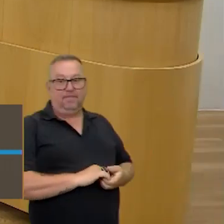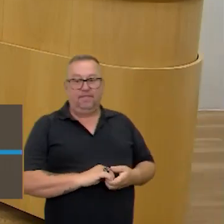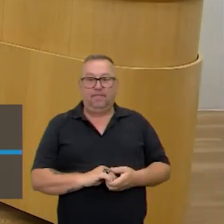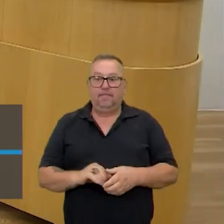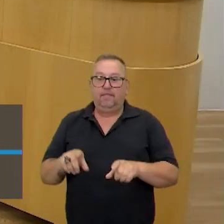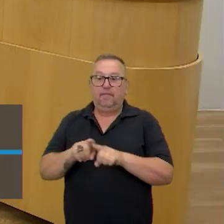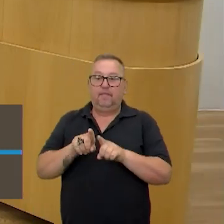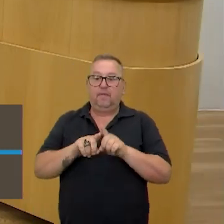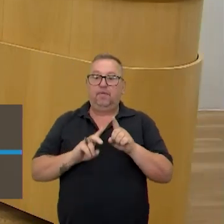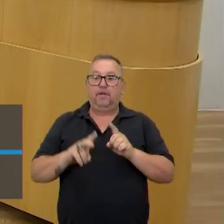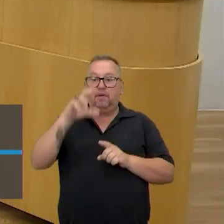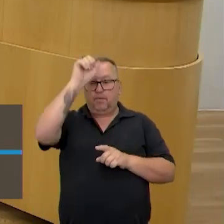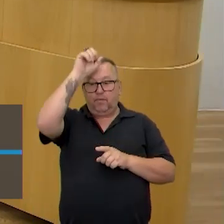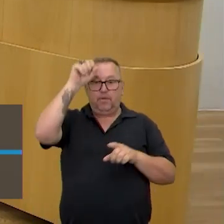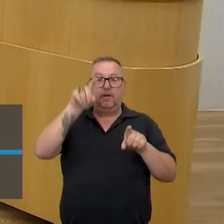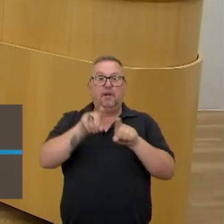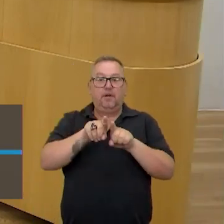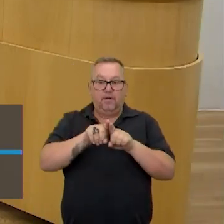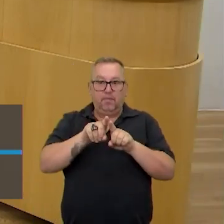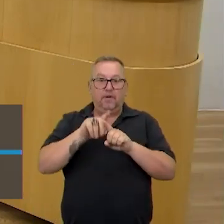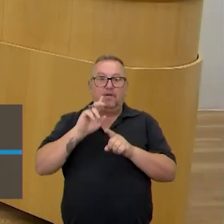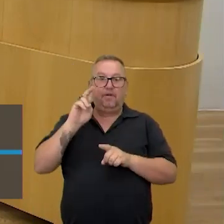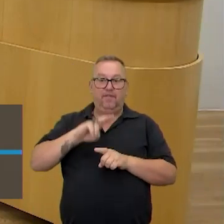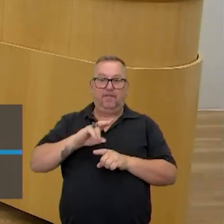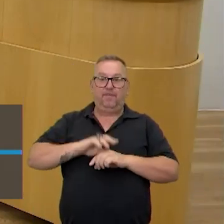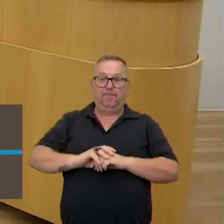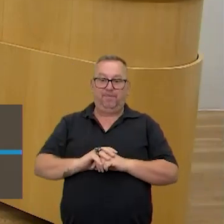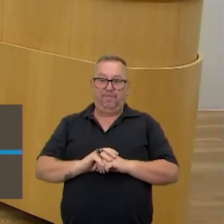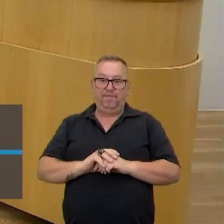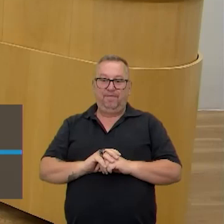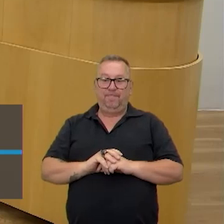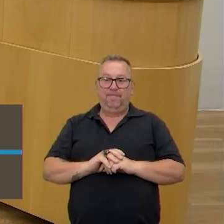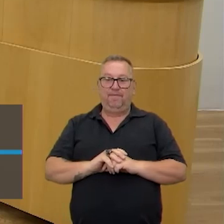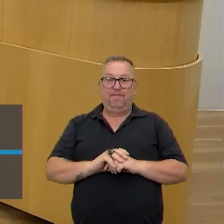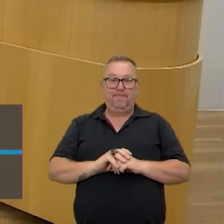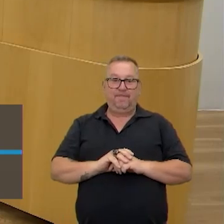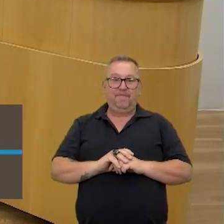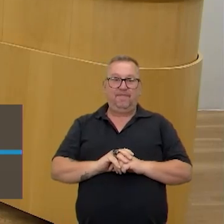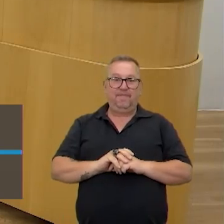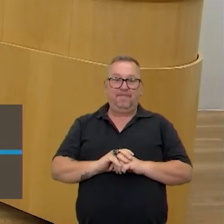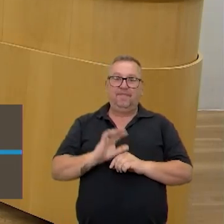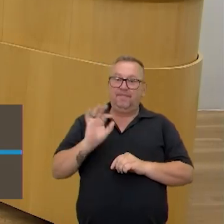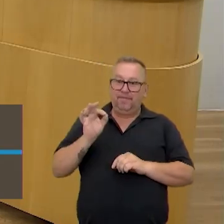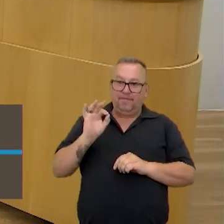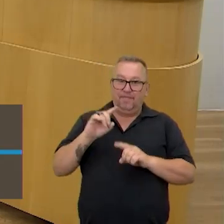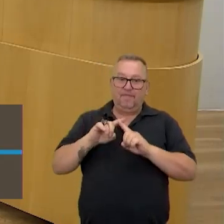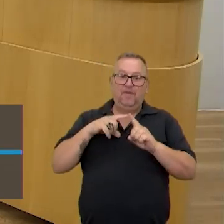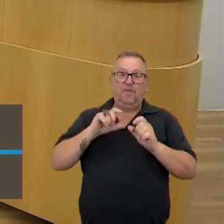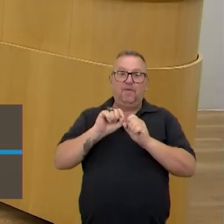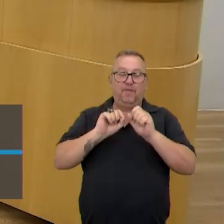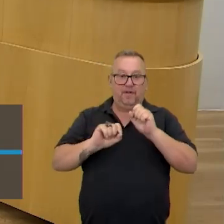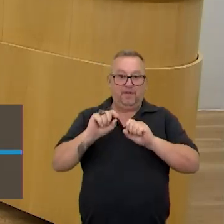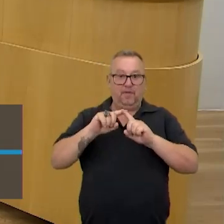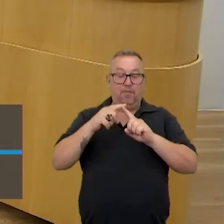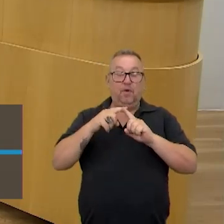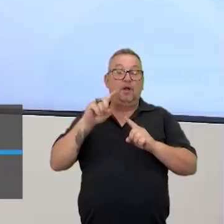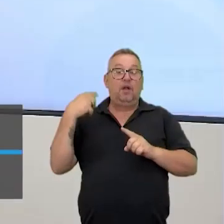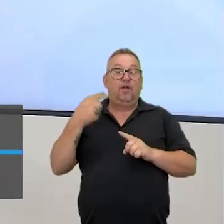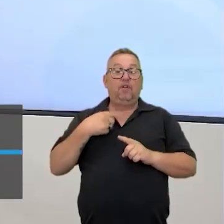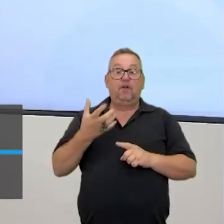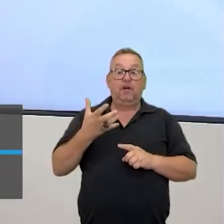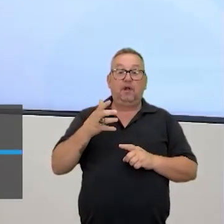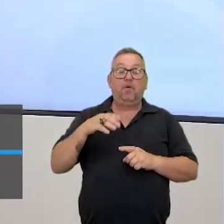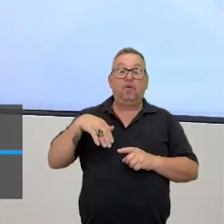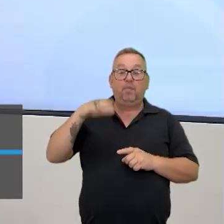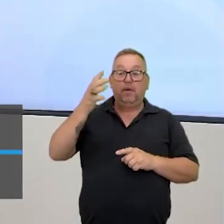um aprendizado para o professor. E o Eric também mandou um bom dia. Desculpa cortar, mas é importante. Não. Né? É bem-vindo o corte aqui, porque a gente quer que